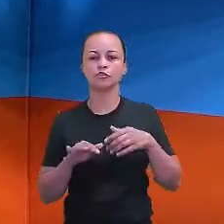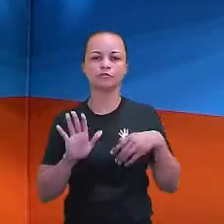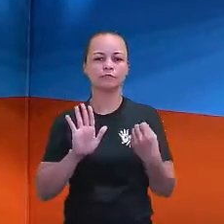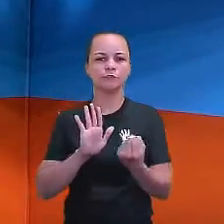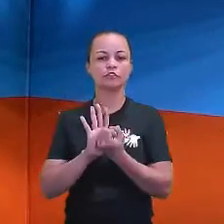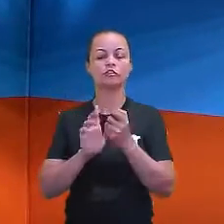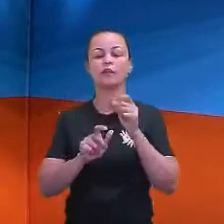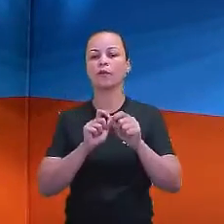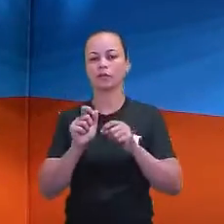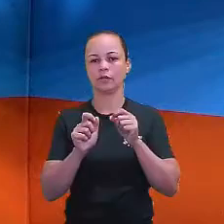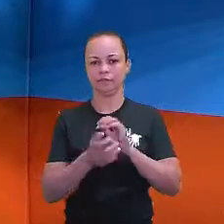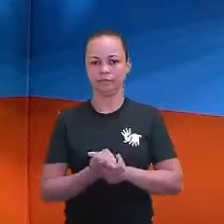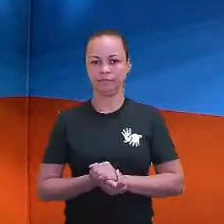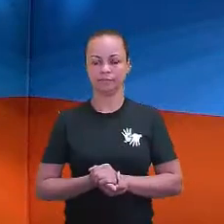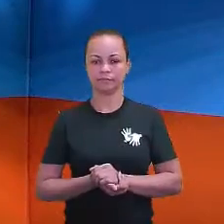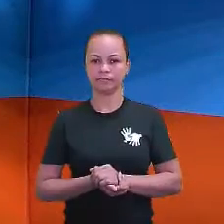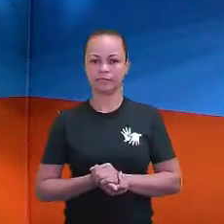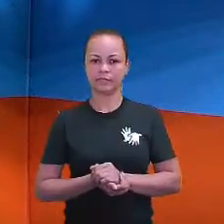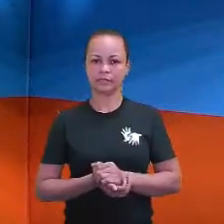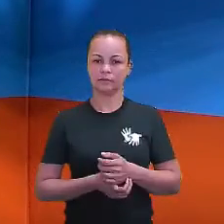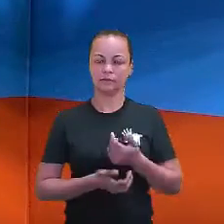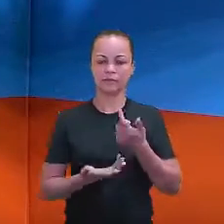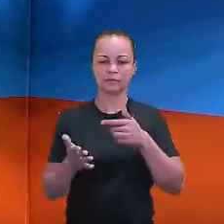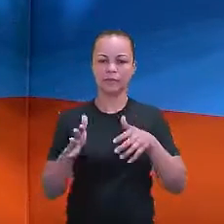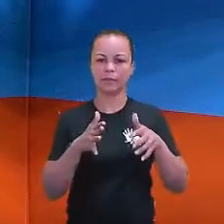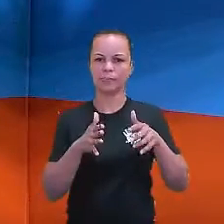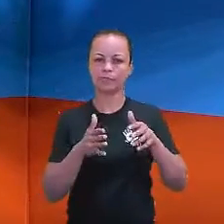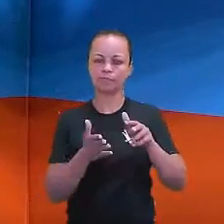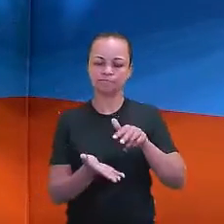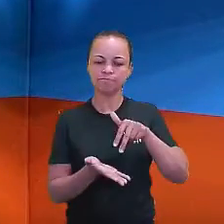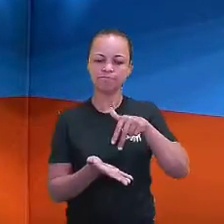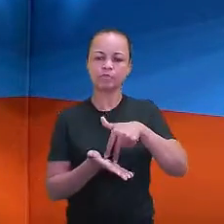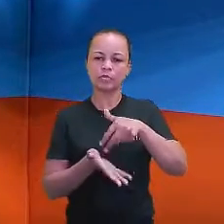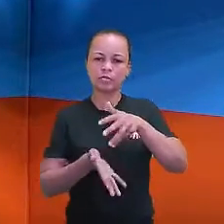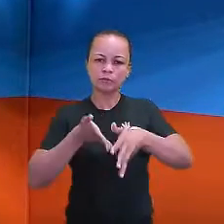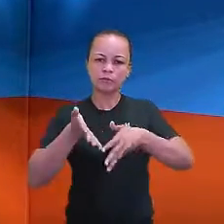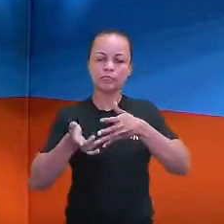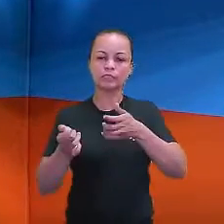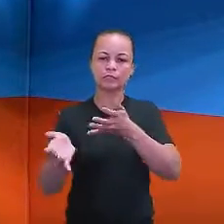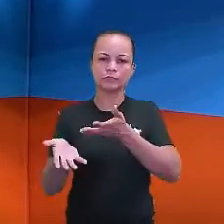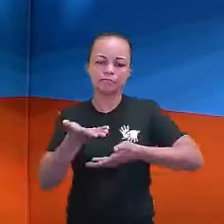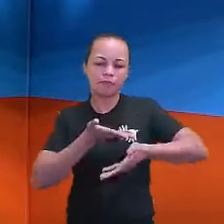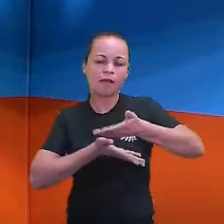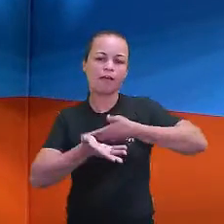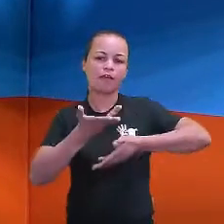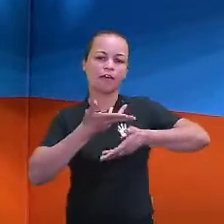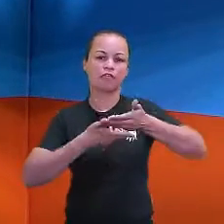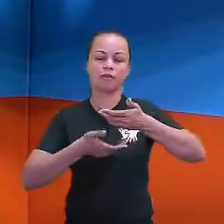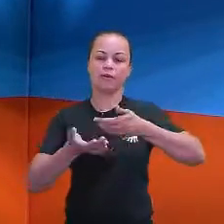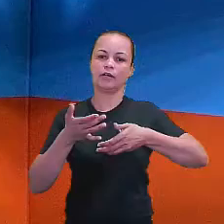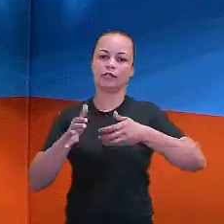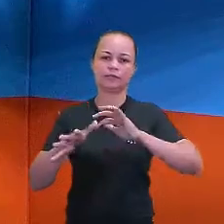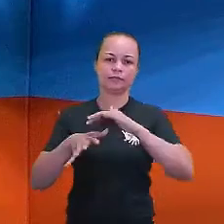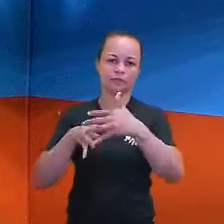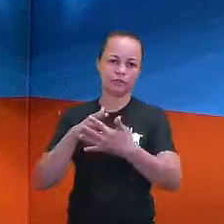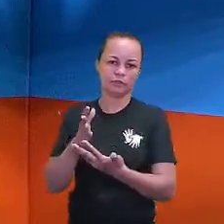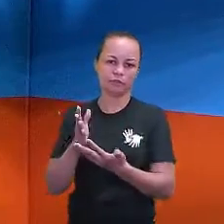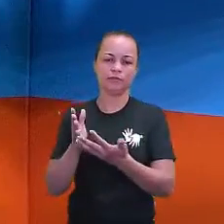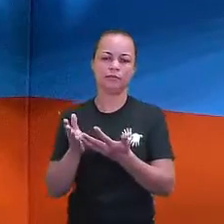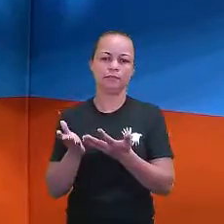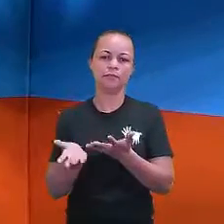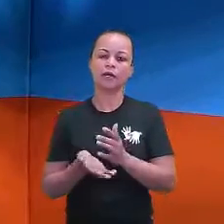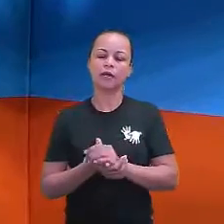coisa. Ela é uma gigante. Por quê? Porque ela está promovendo essa mediação de relevância, essa ponte que ela